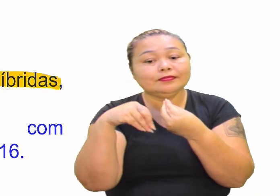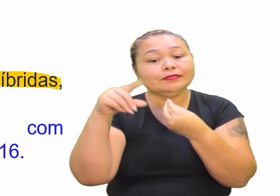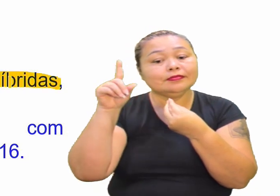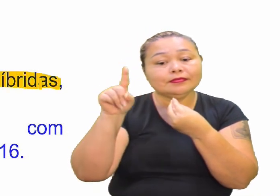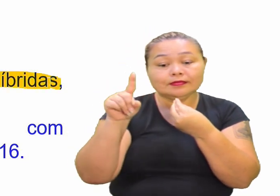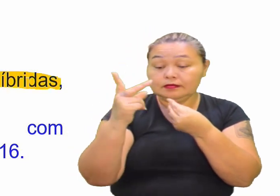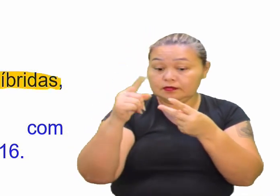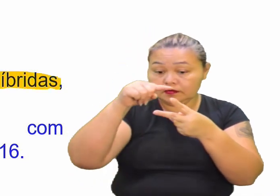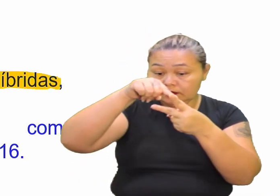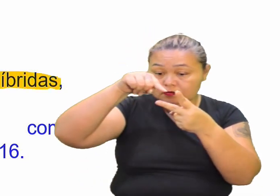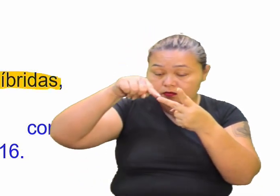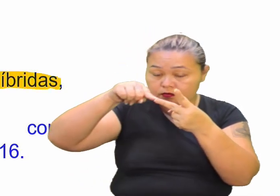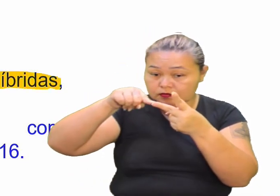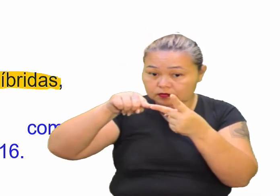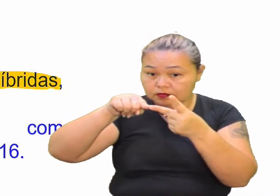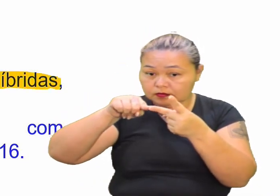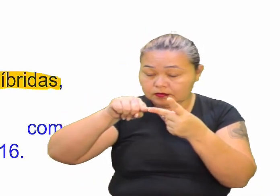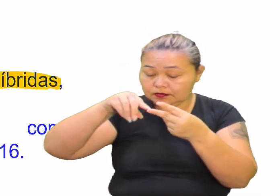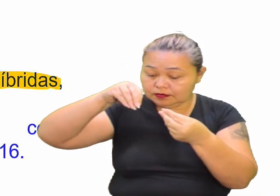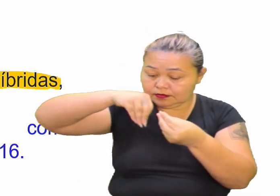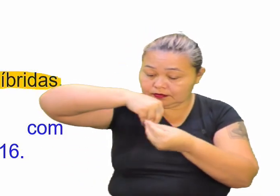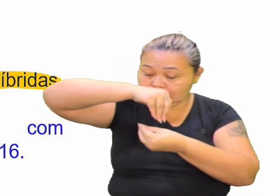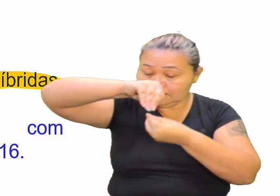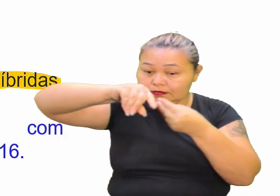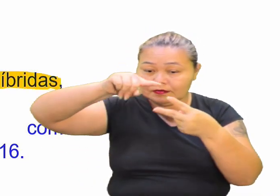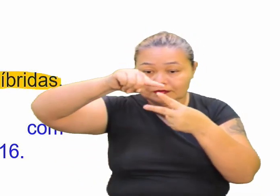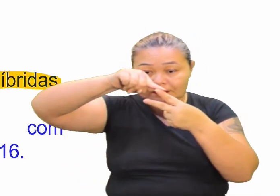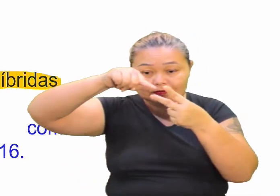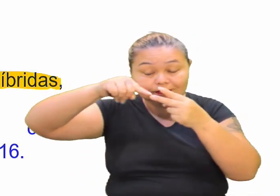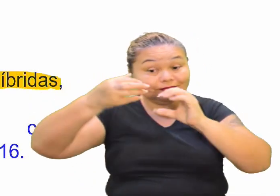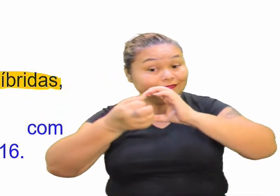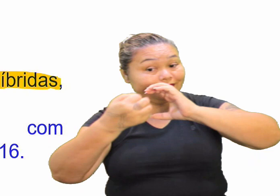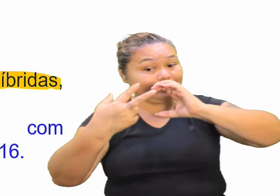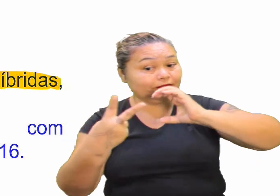dihíbridas. Por que são dihíbridas? Olha aqui.